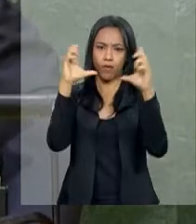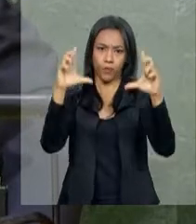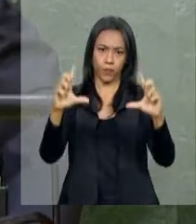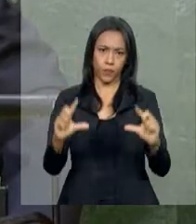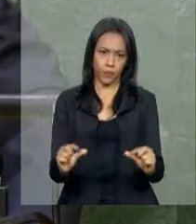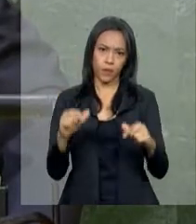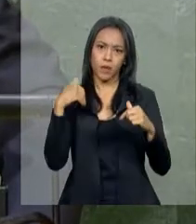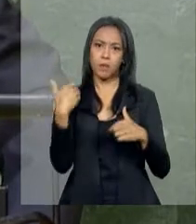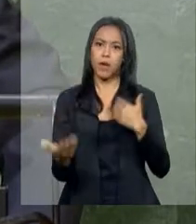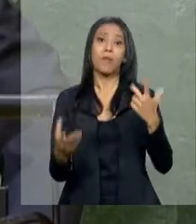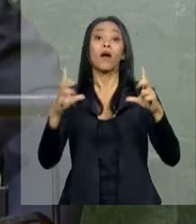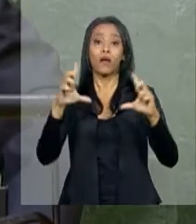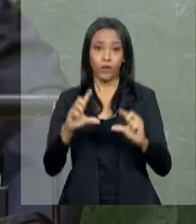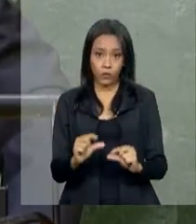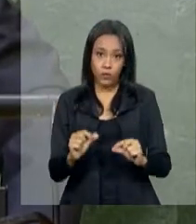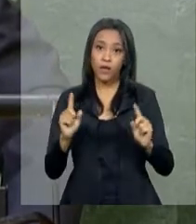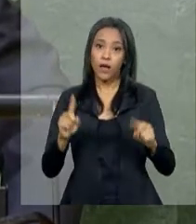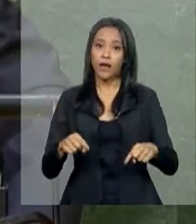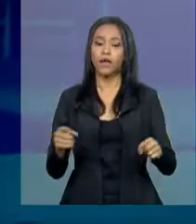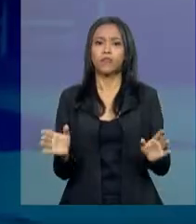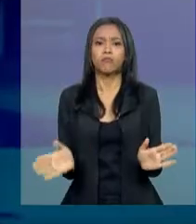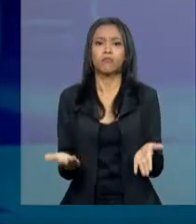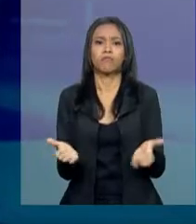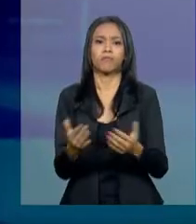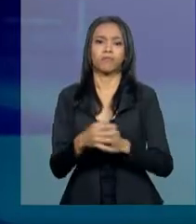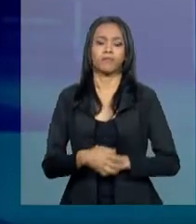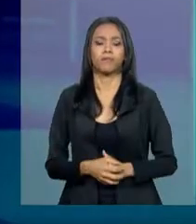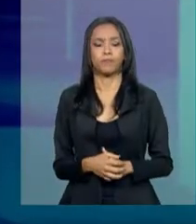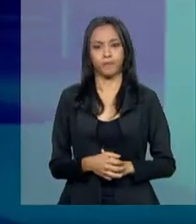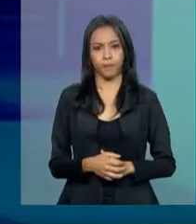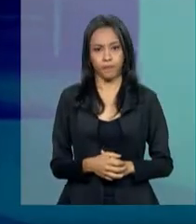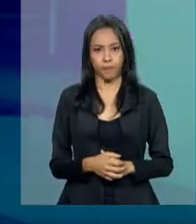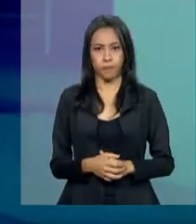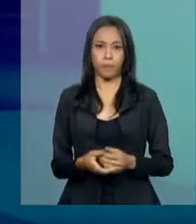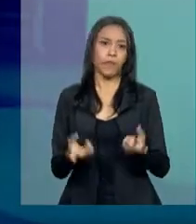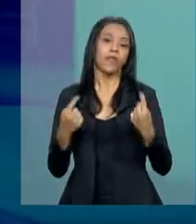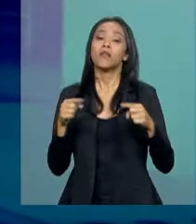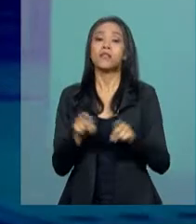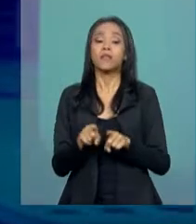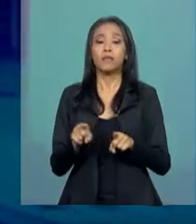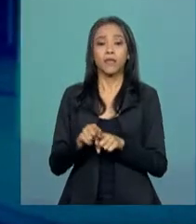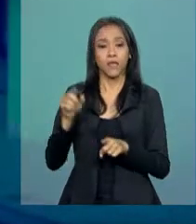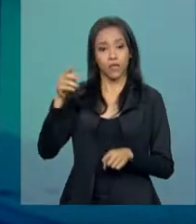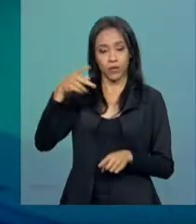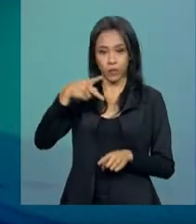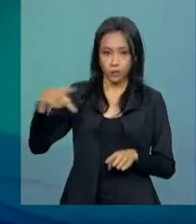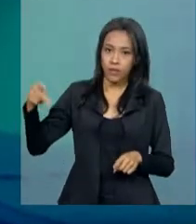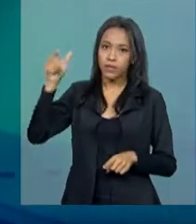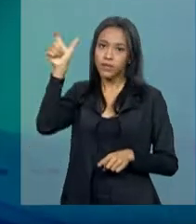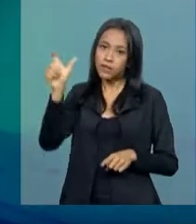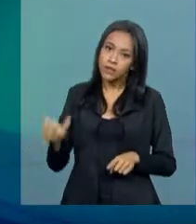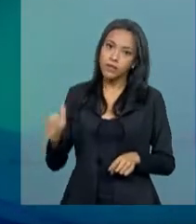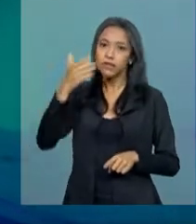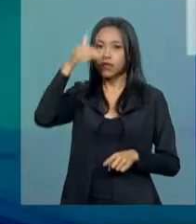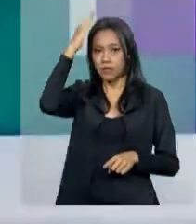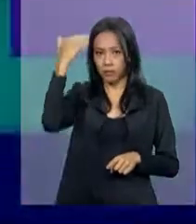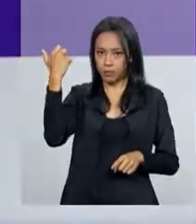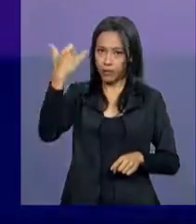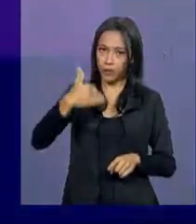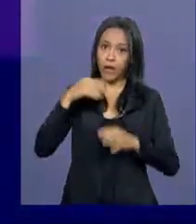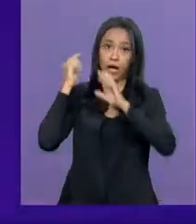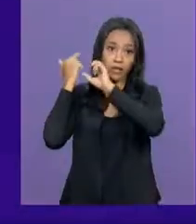de longo prazo é encorajadora. O presidente também mencionou a tradição do Brasil de